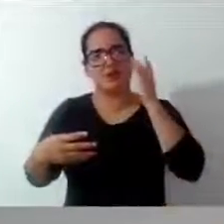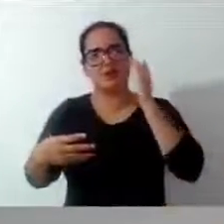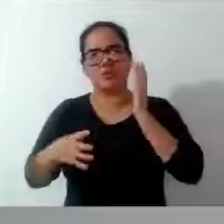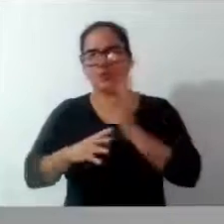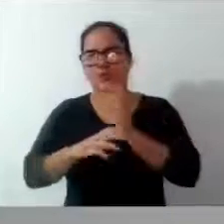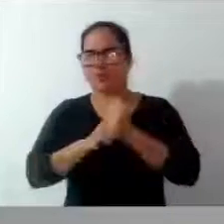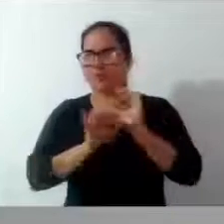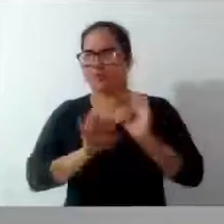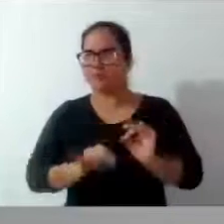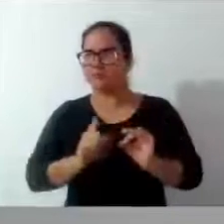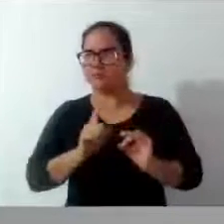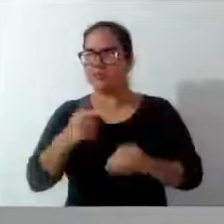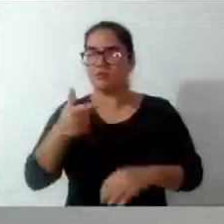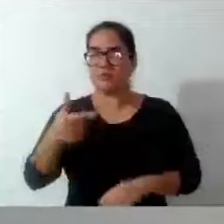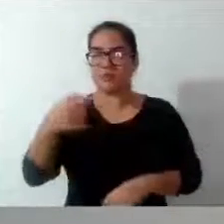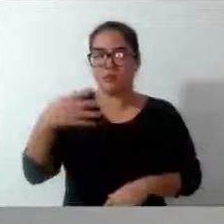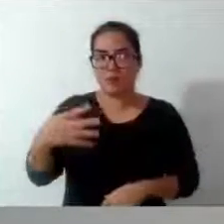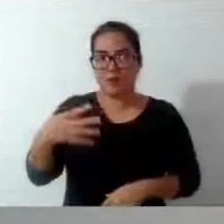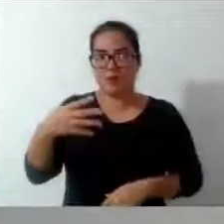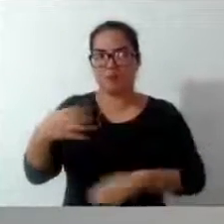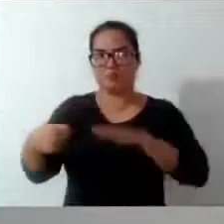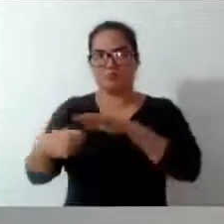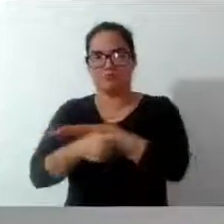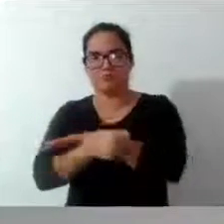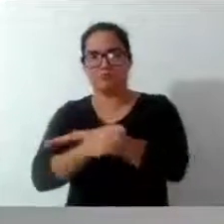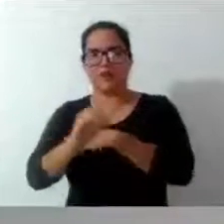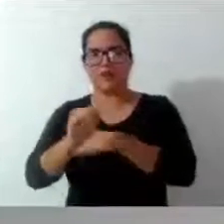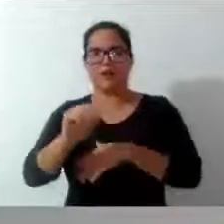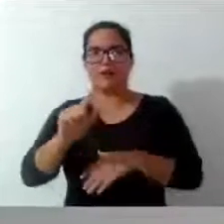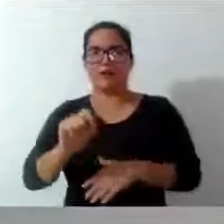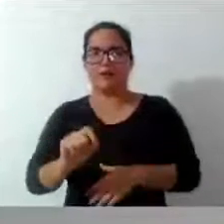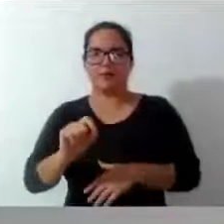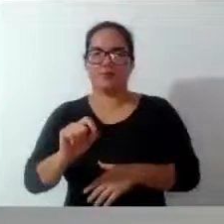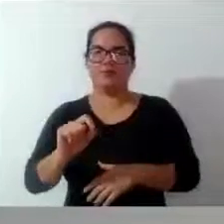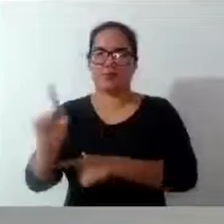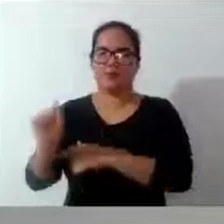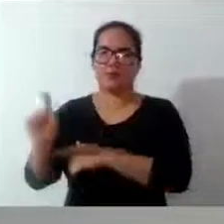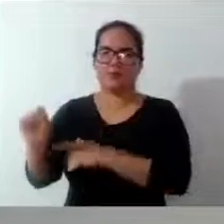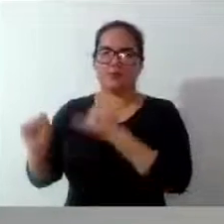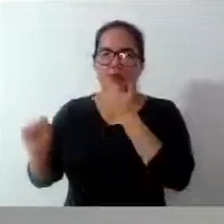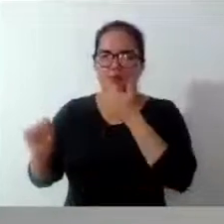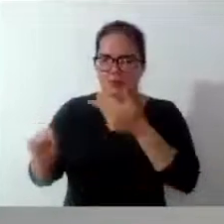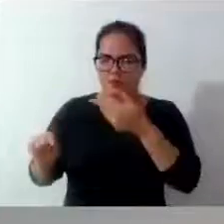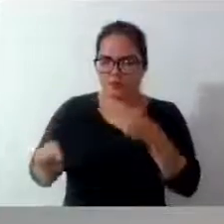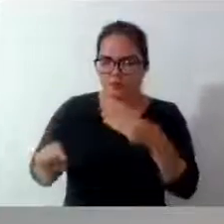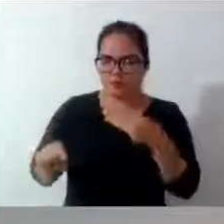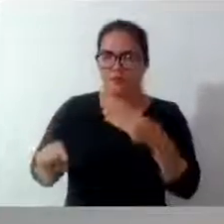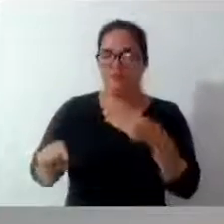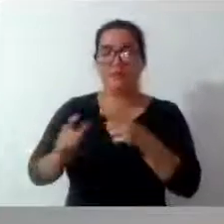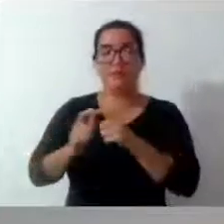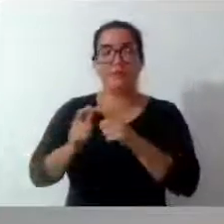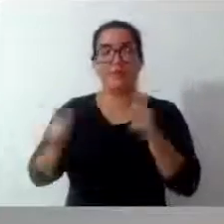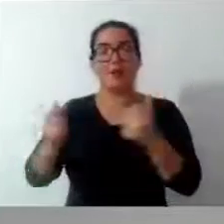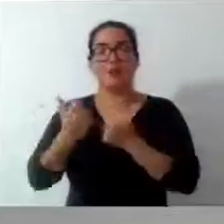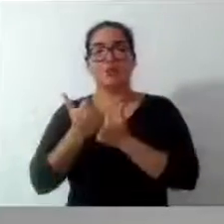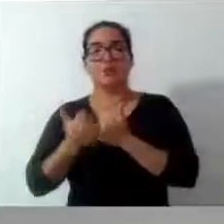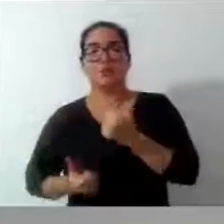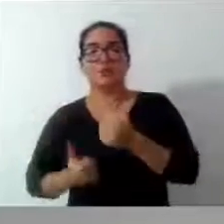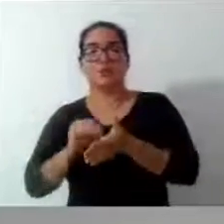certo, 24 carros comissionados. 23. E a maioria é subsecretário.